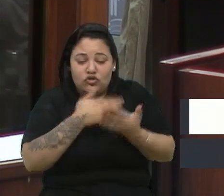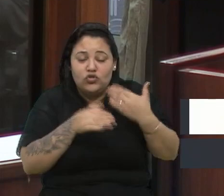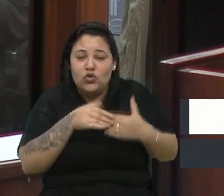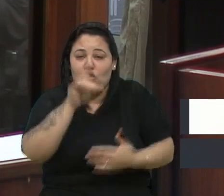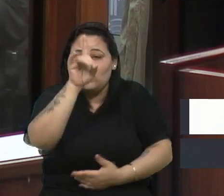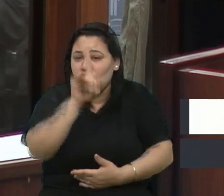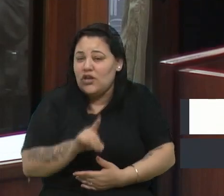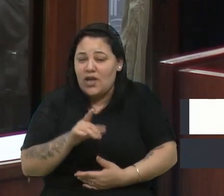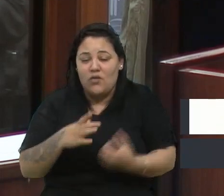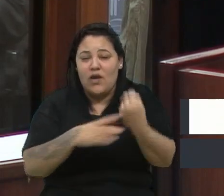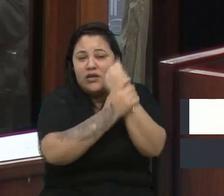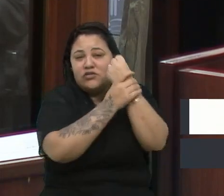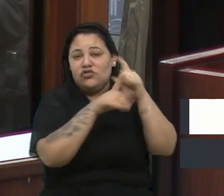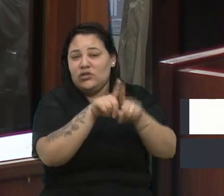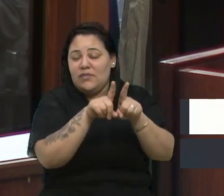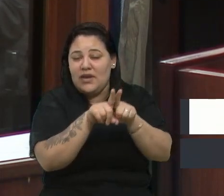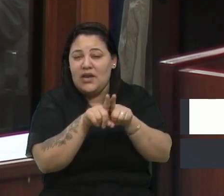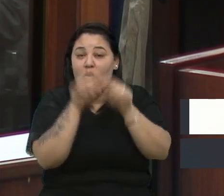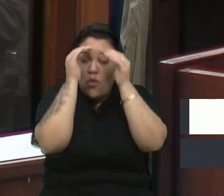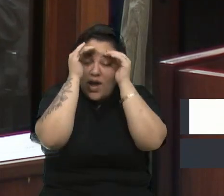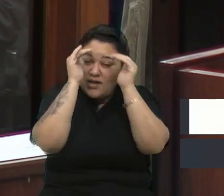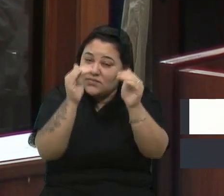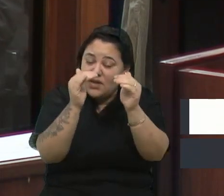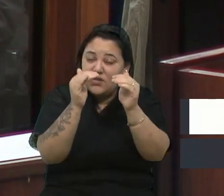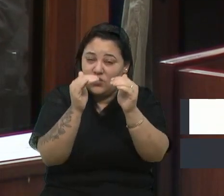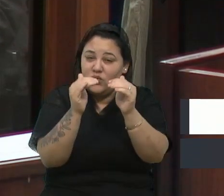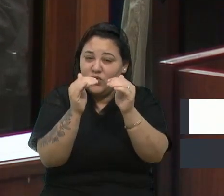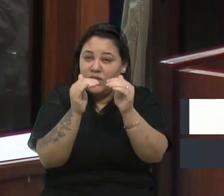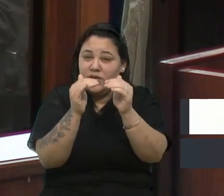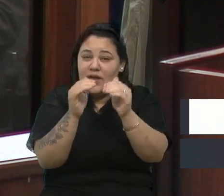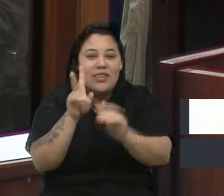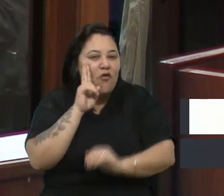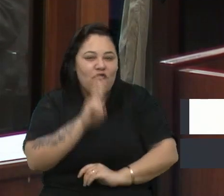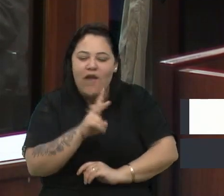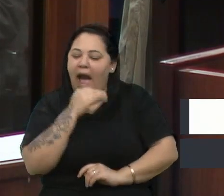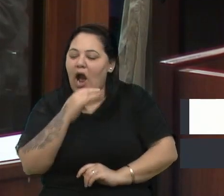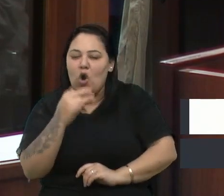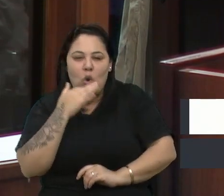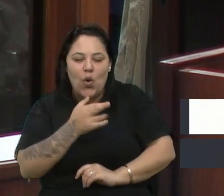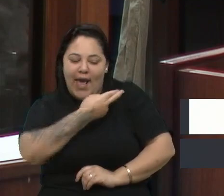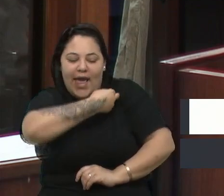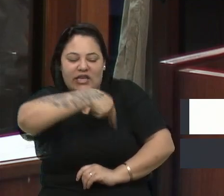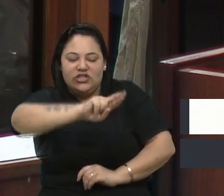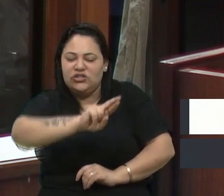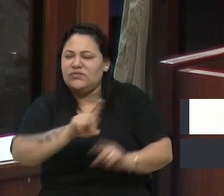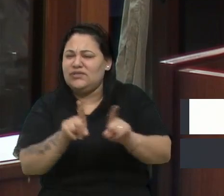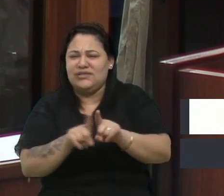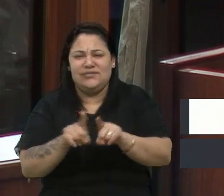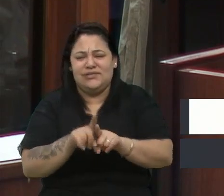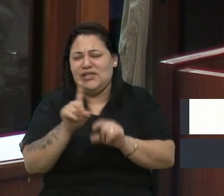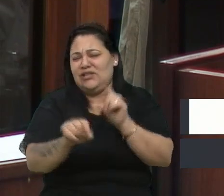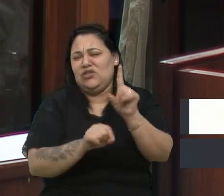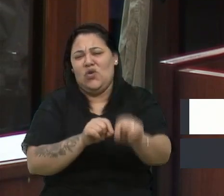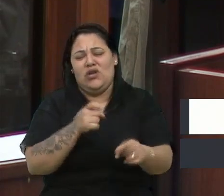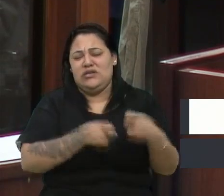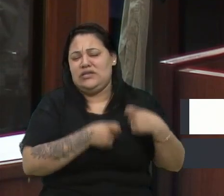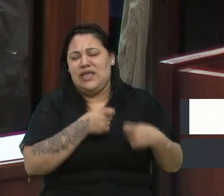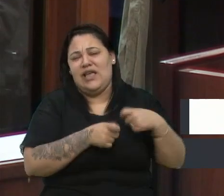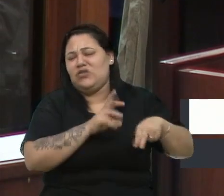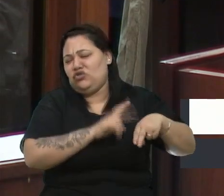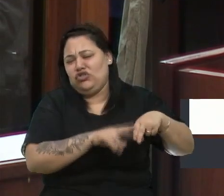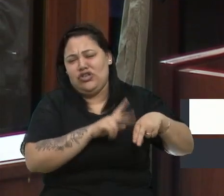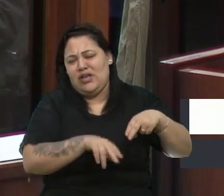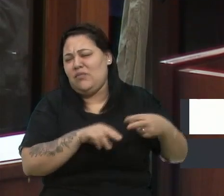direitos garantidos. O respeito não vê cor, religião e muito menos orientação sexual. Ele